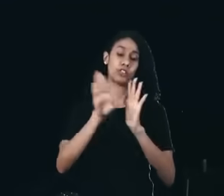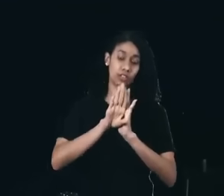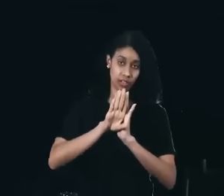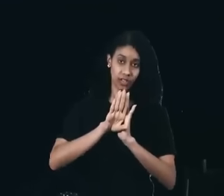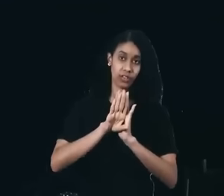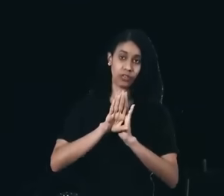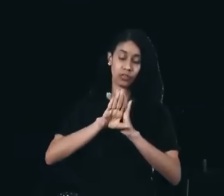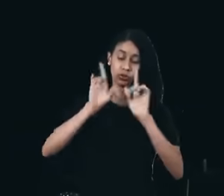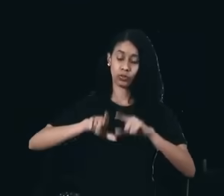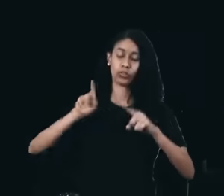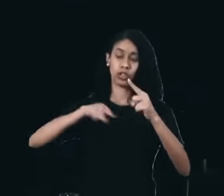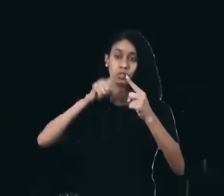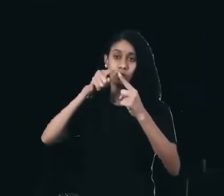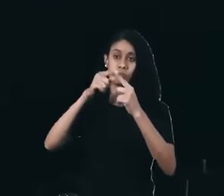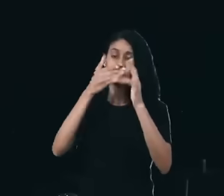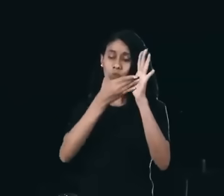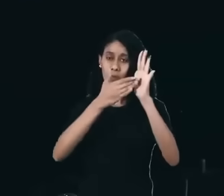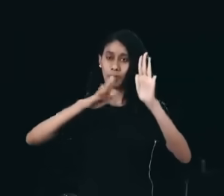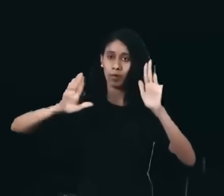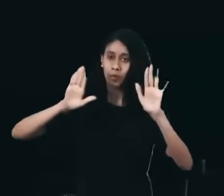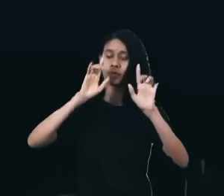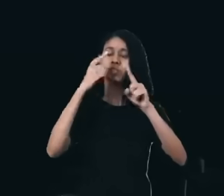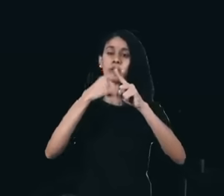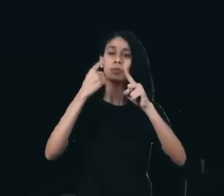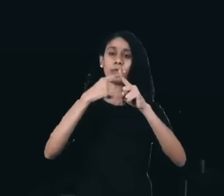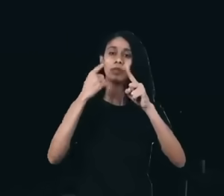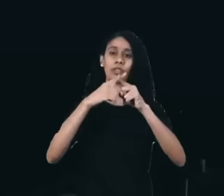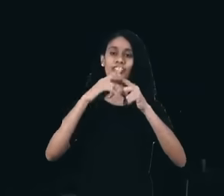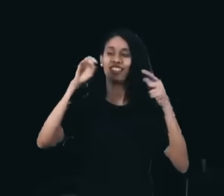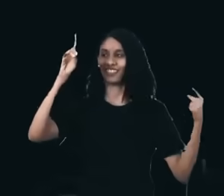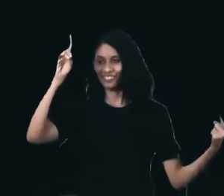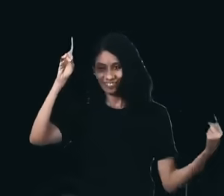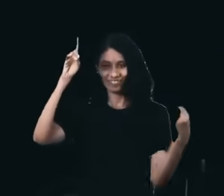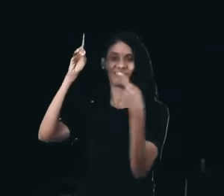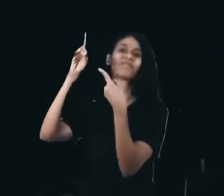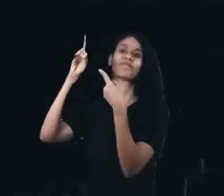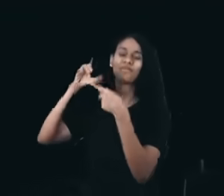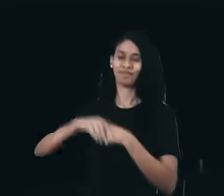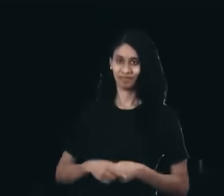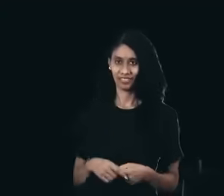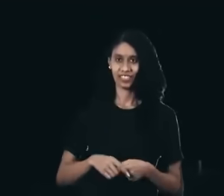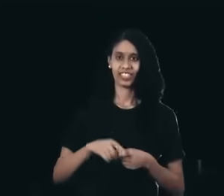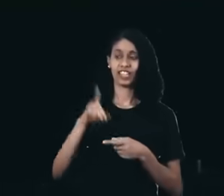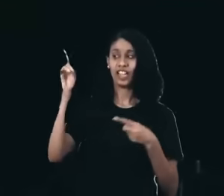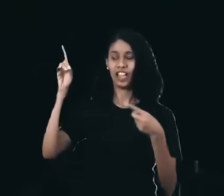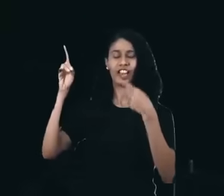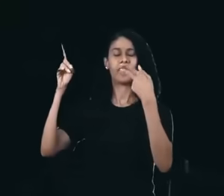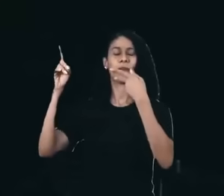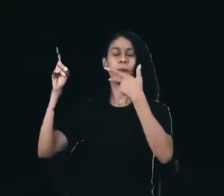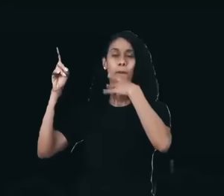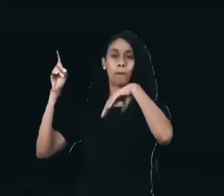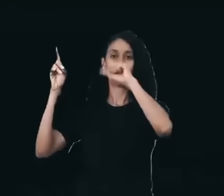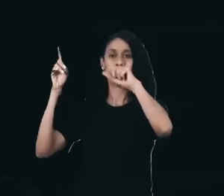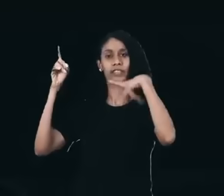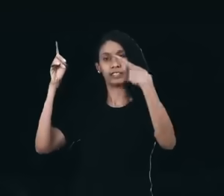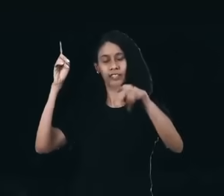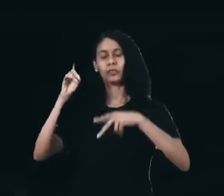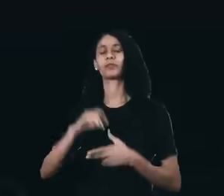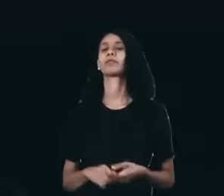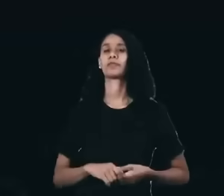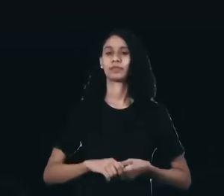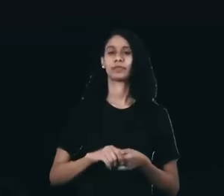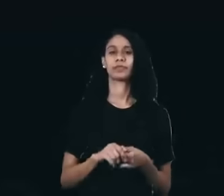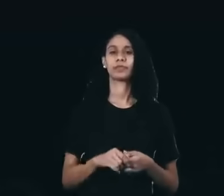na sua promessa por causa de algo, mas por causa de alguém. Seu pai. Seu pai.